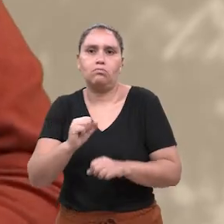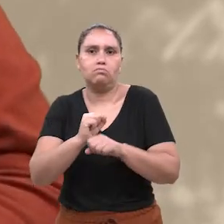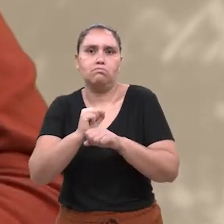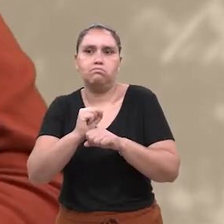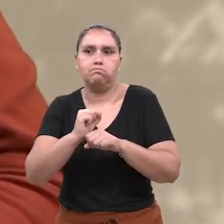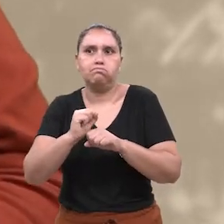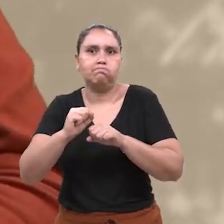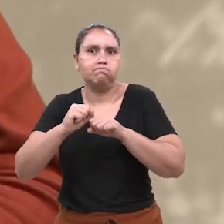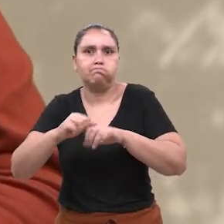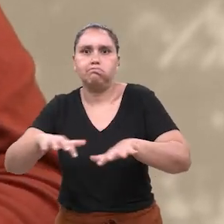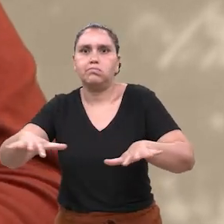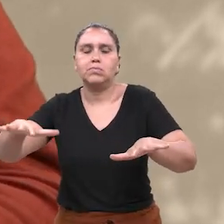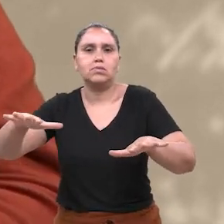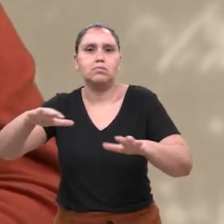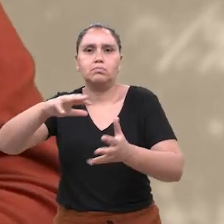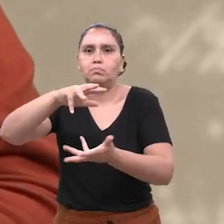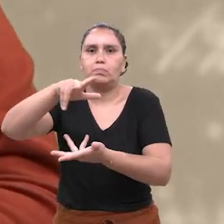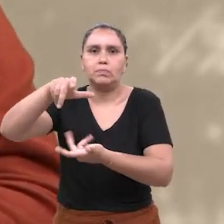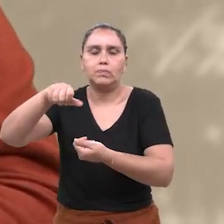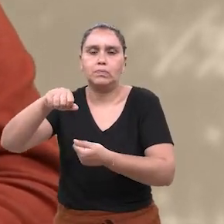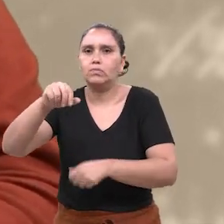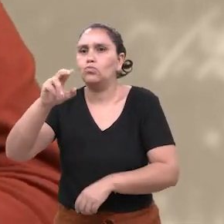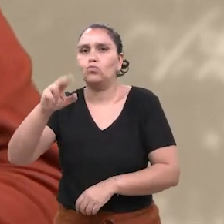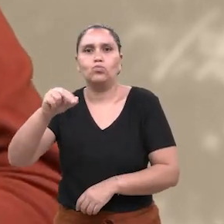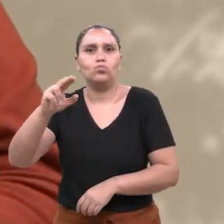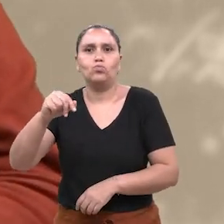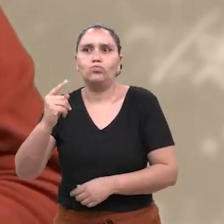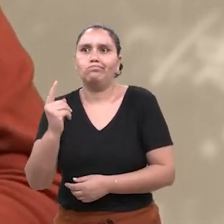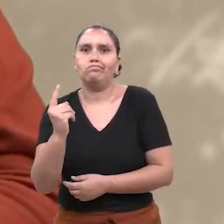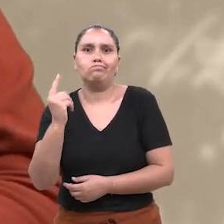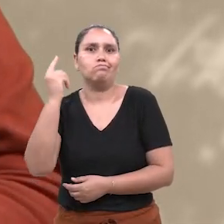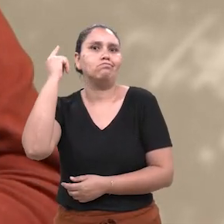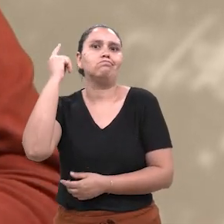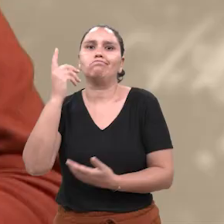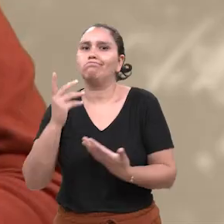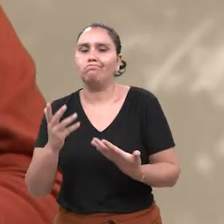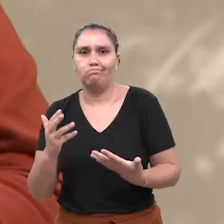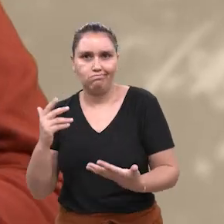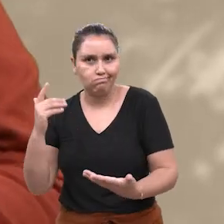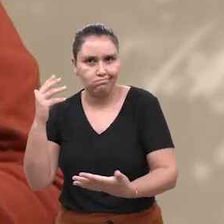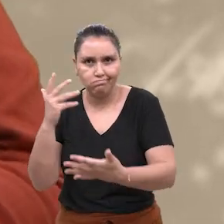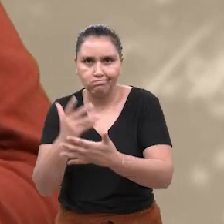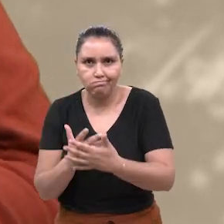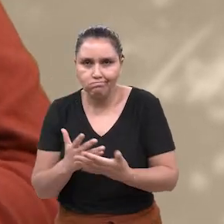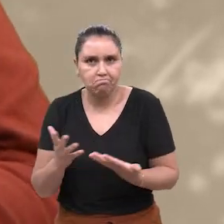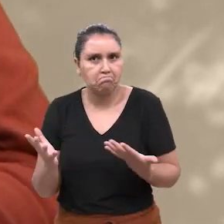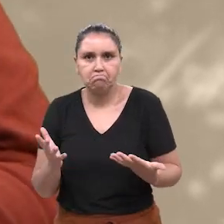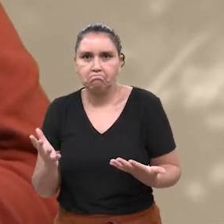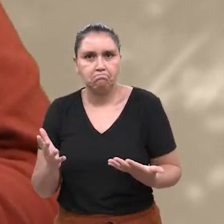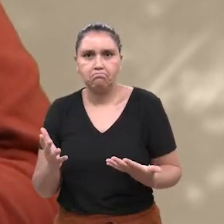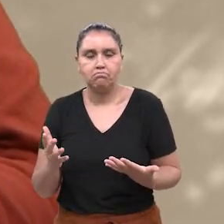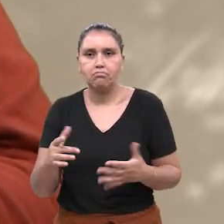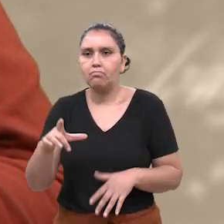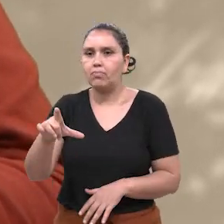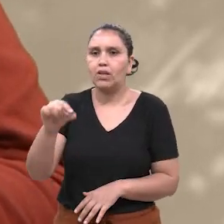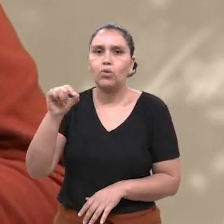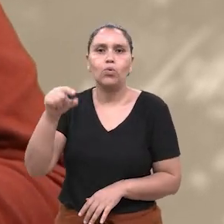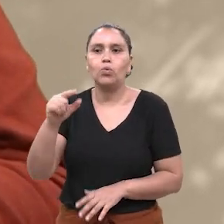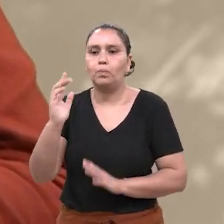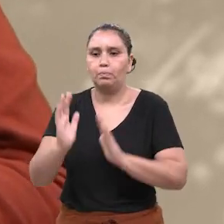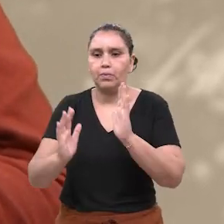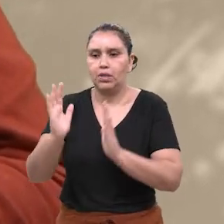forma que estava se vivendo. Eram decisões de que se tomava as decisões baseada naquilo que a